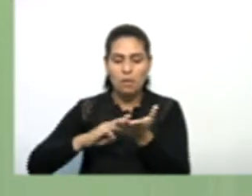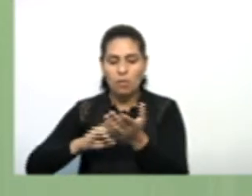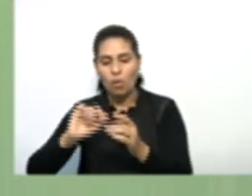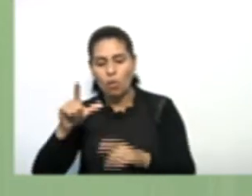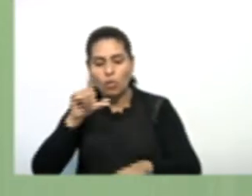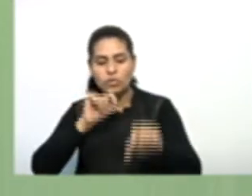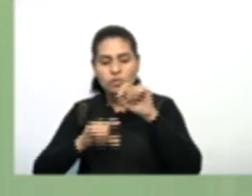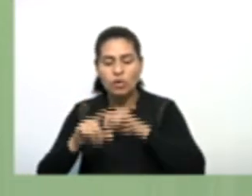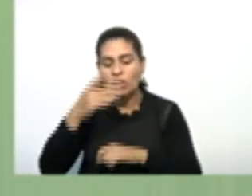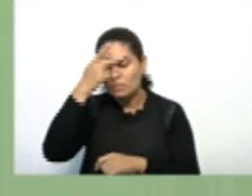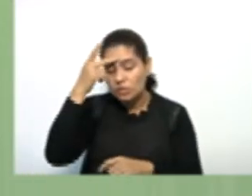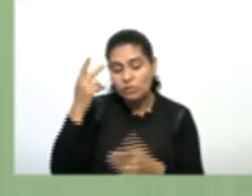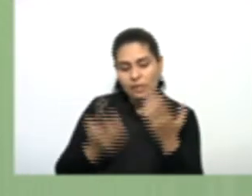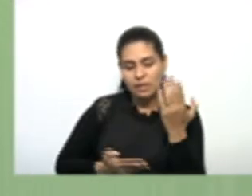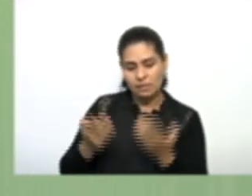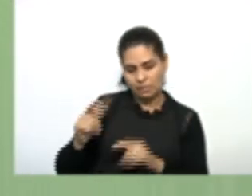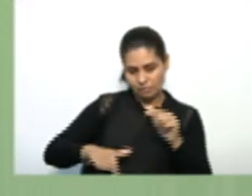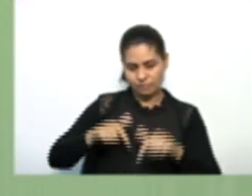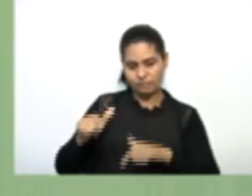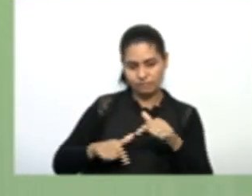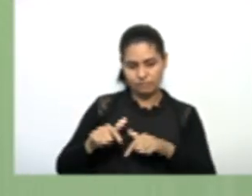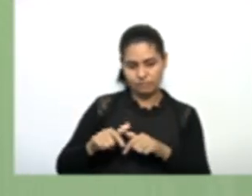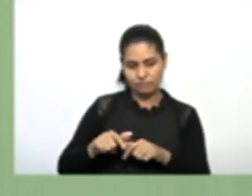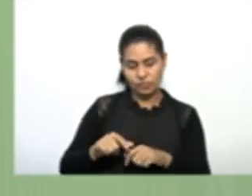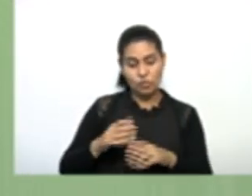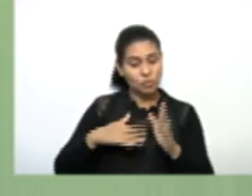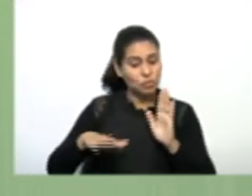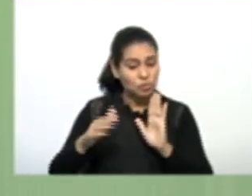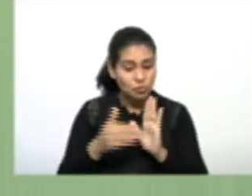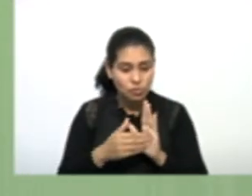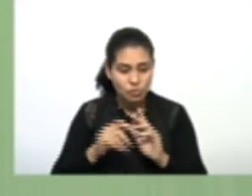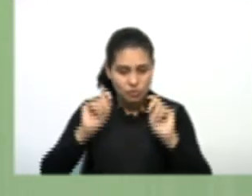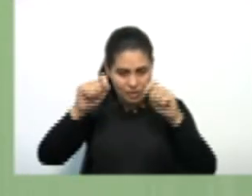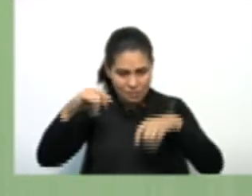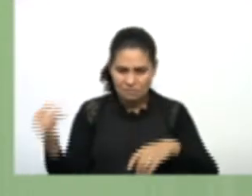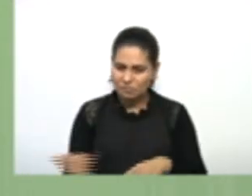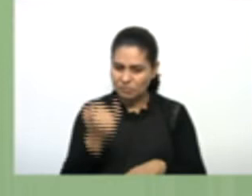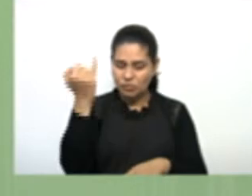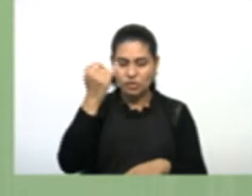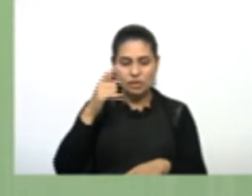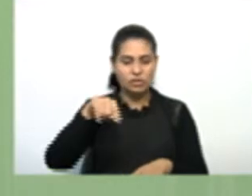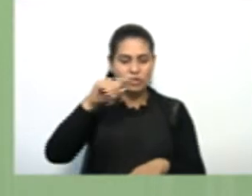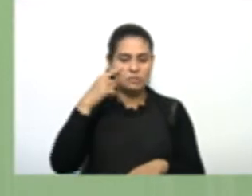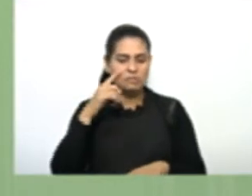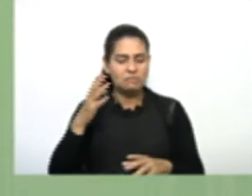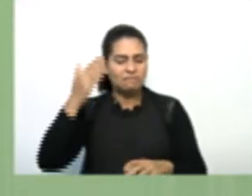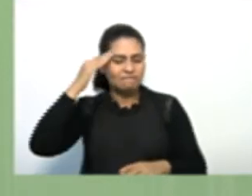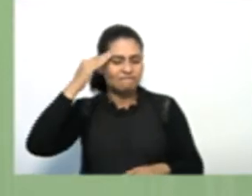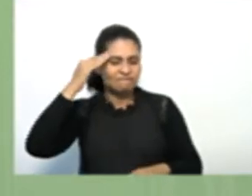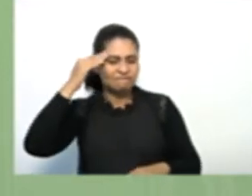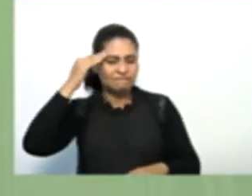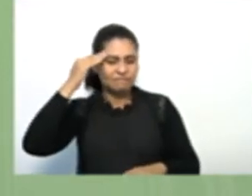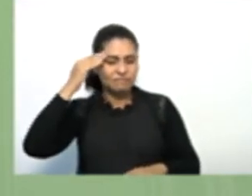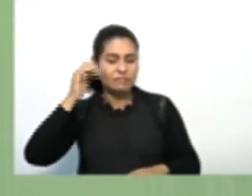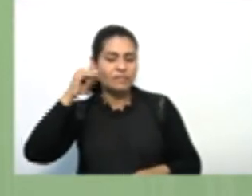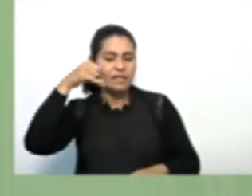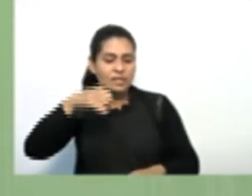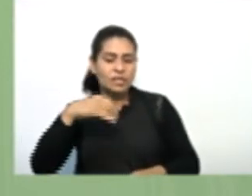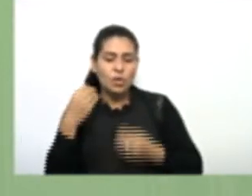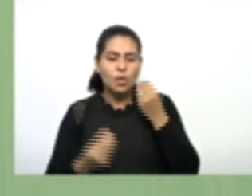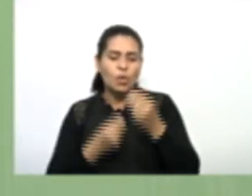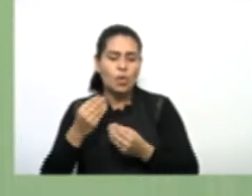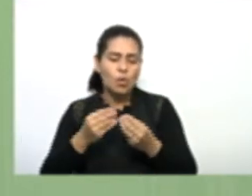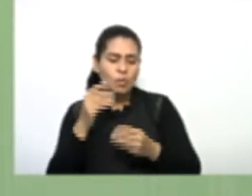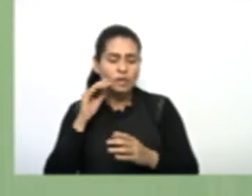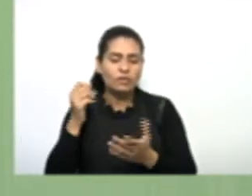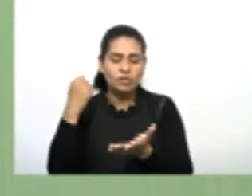tomador de serviço da cooperativa também. Tudo isso é fundamental importância para que a gente possa compreender como se dão as